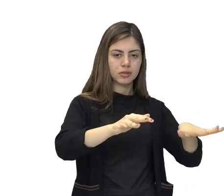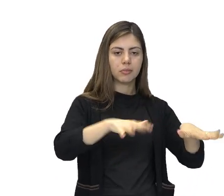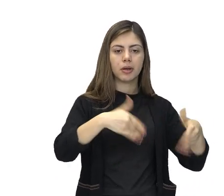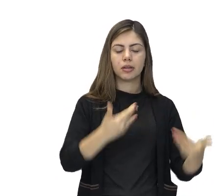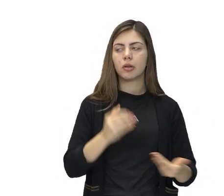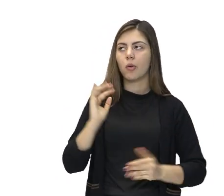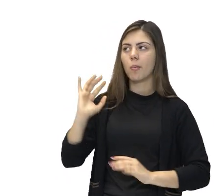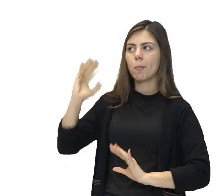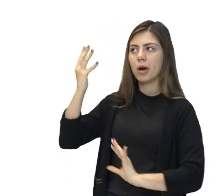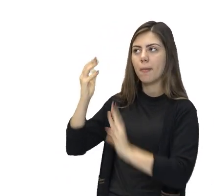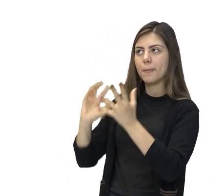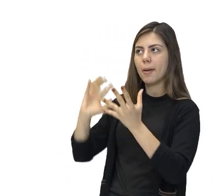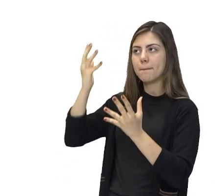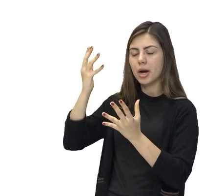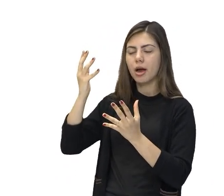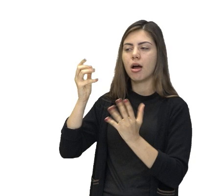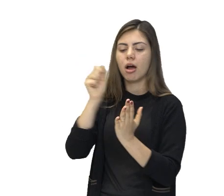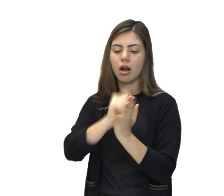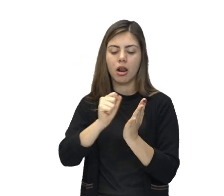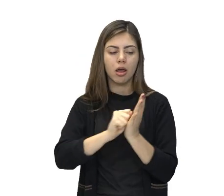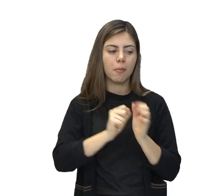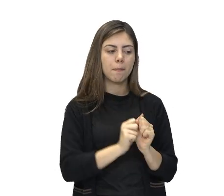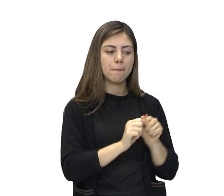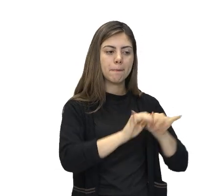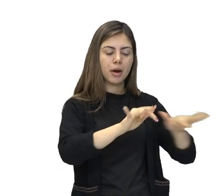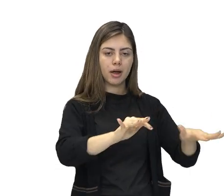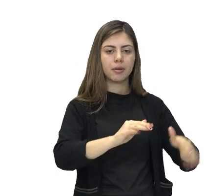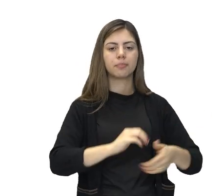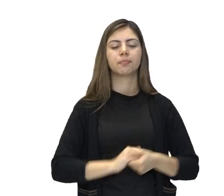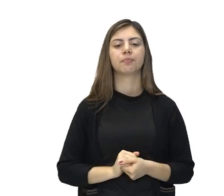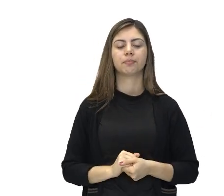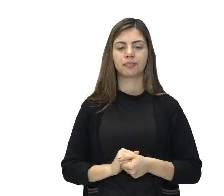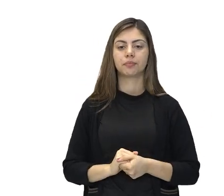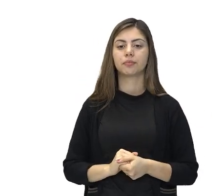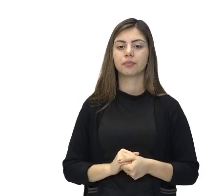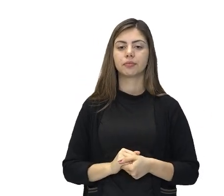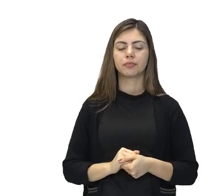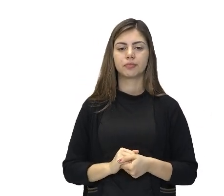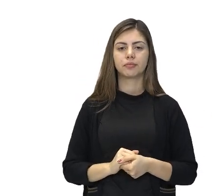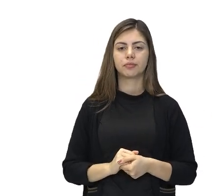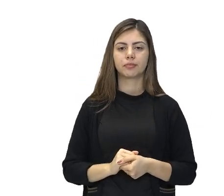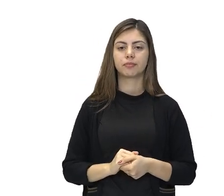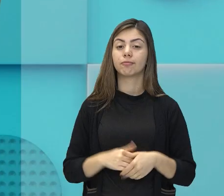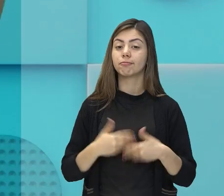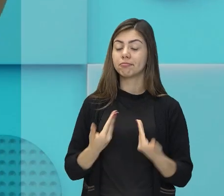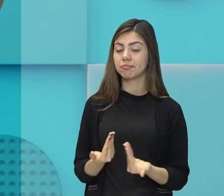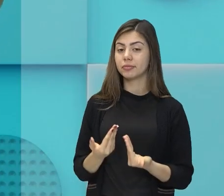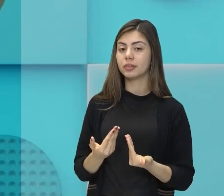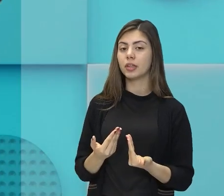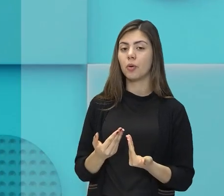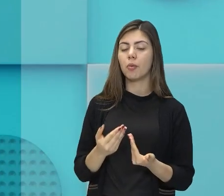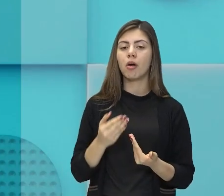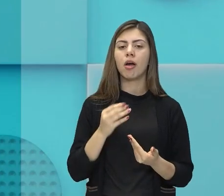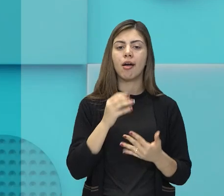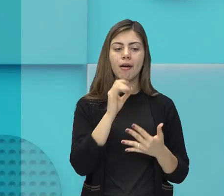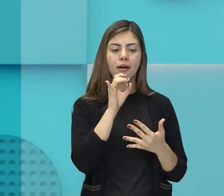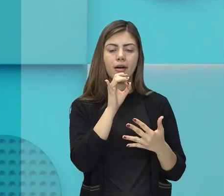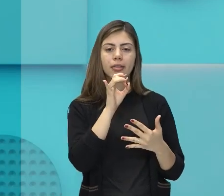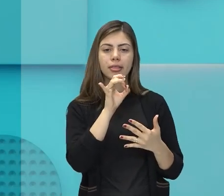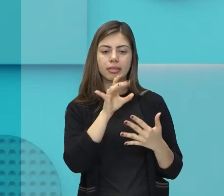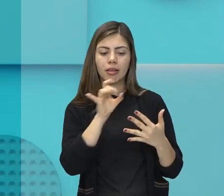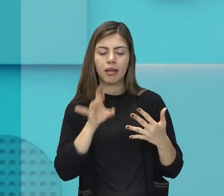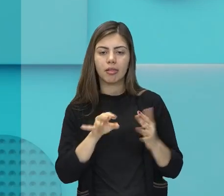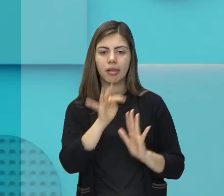possam circular e alcançar a massa da população. Então, voltando aqui comigo, via de regra, cada um desses textos